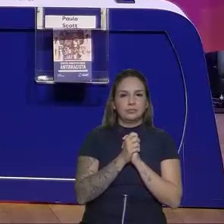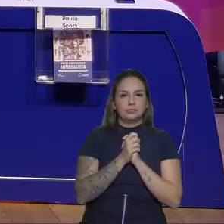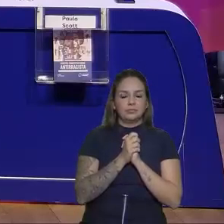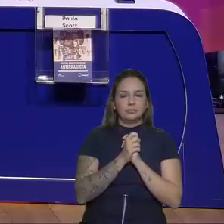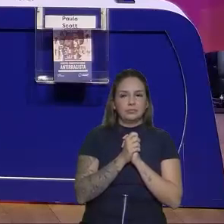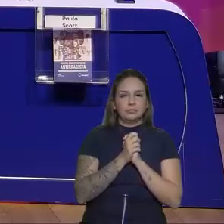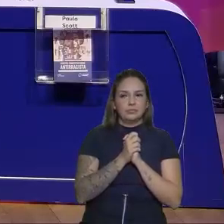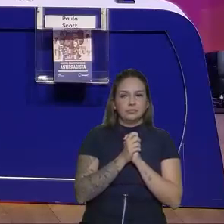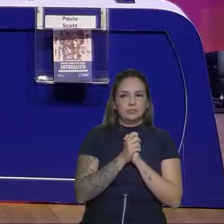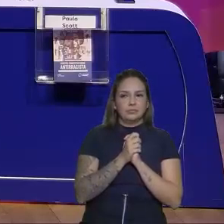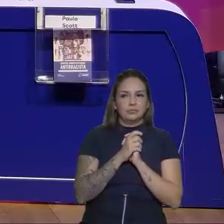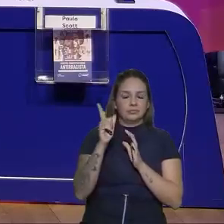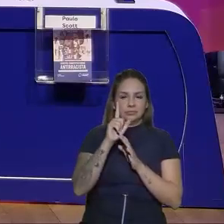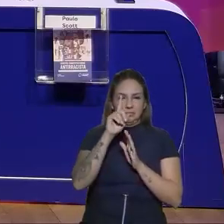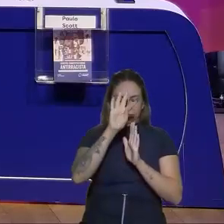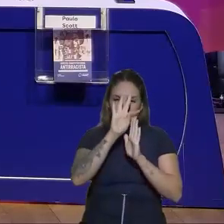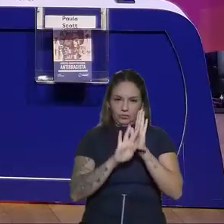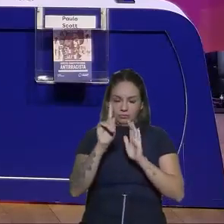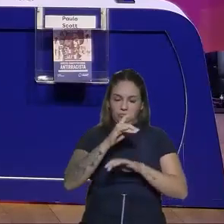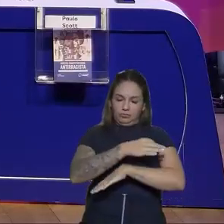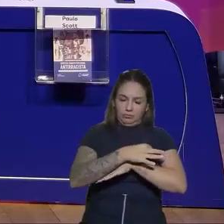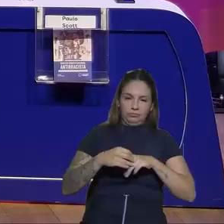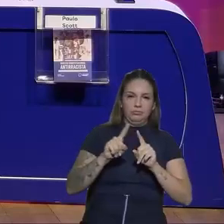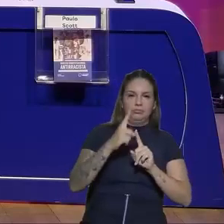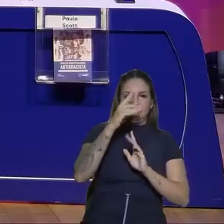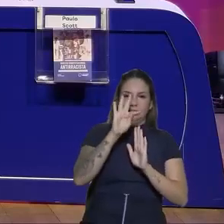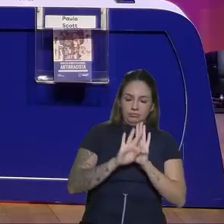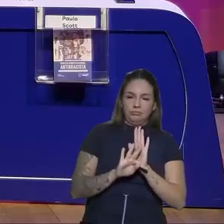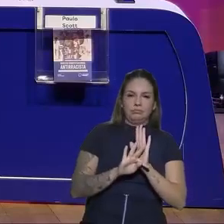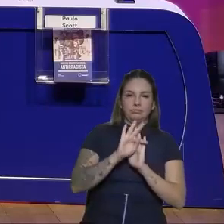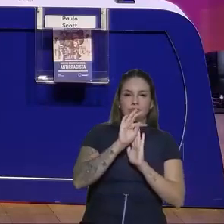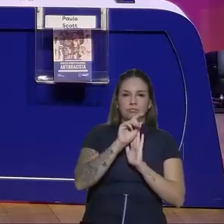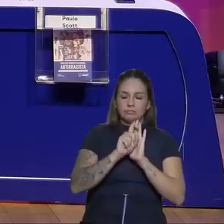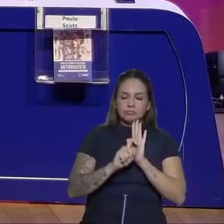me corrigindo, né? O texto não ficcional também é um texto